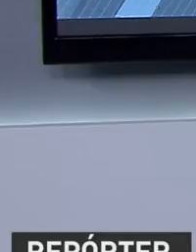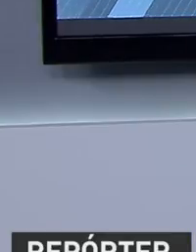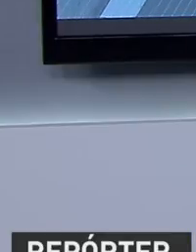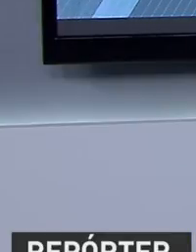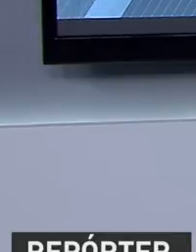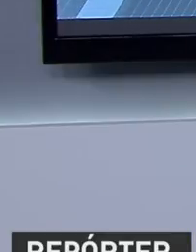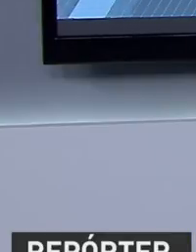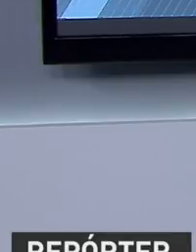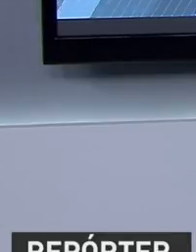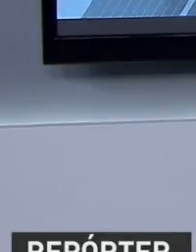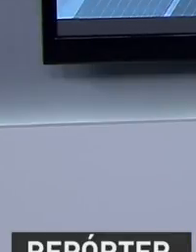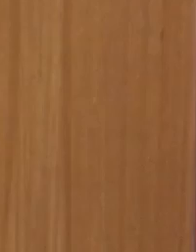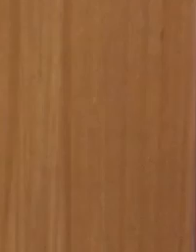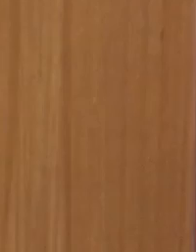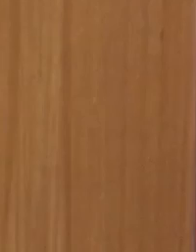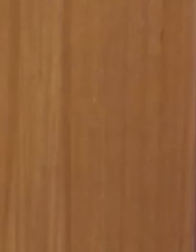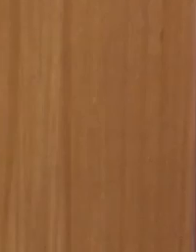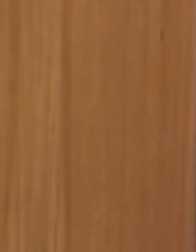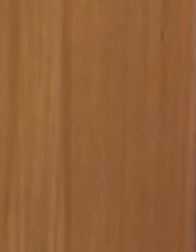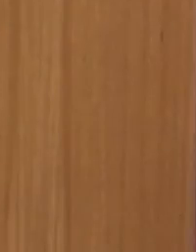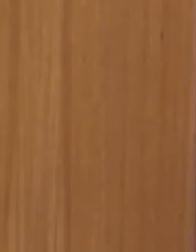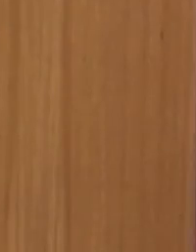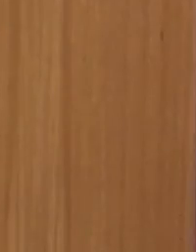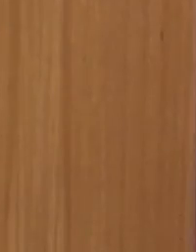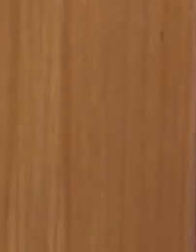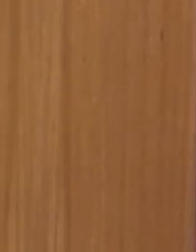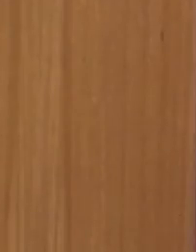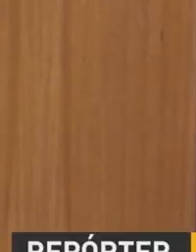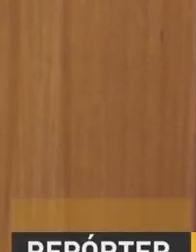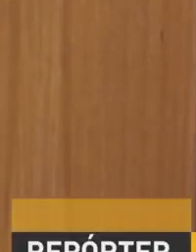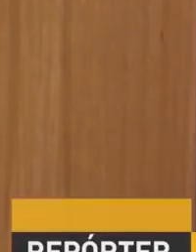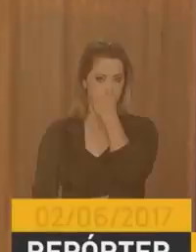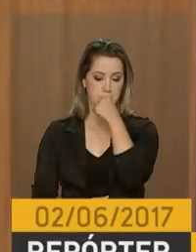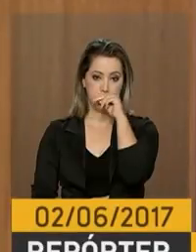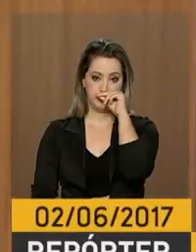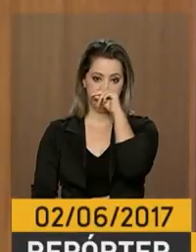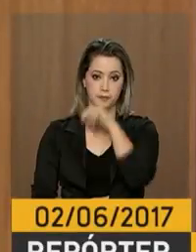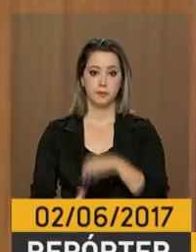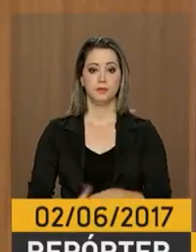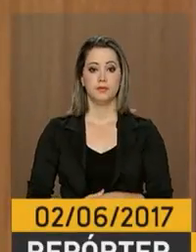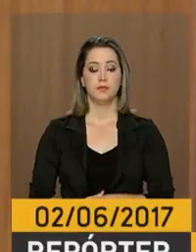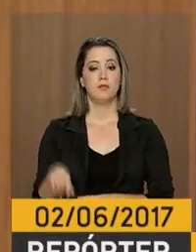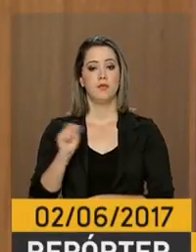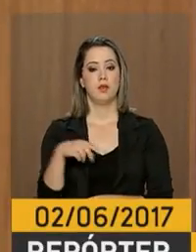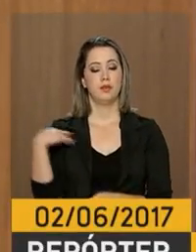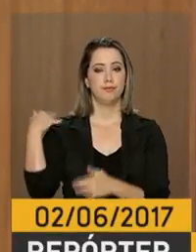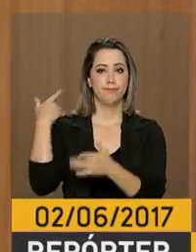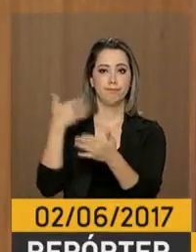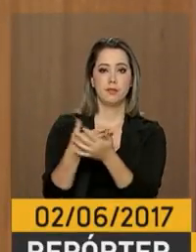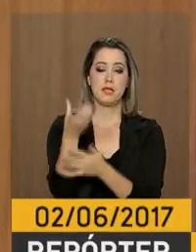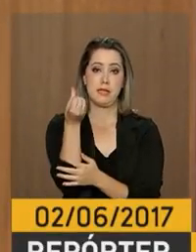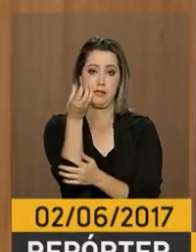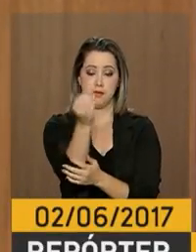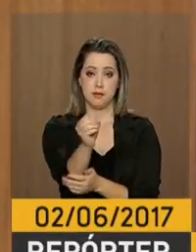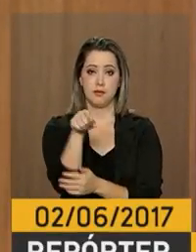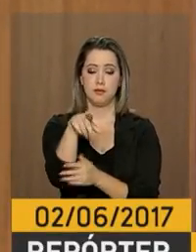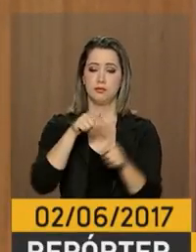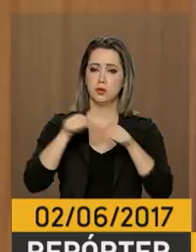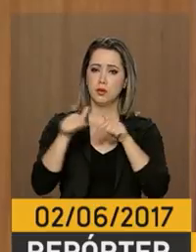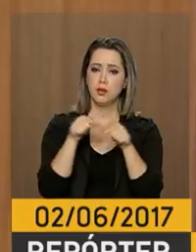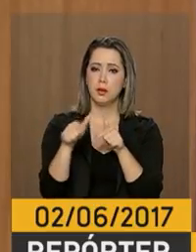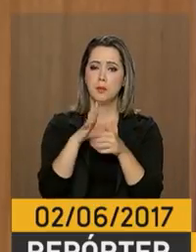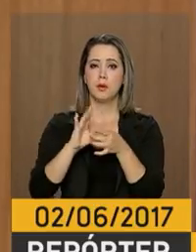no palácio do planalto se o jazz com o brasil vem de longa data já na década de 60 atua como